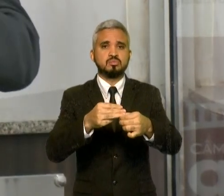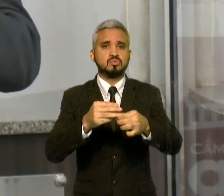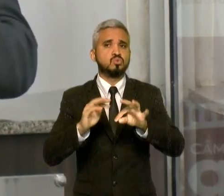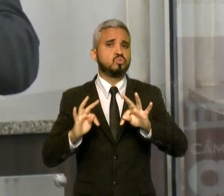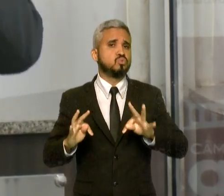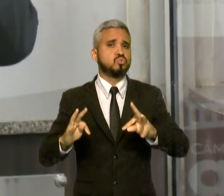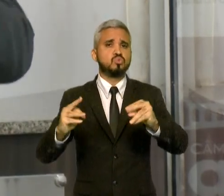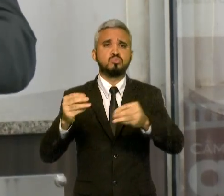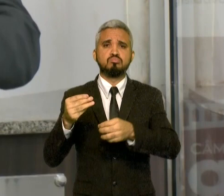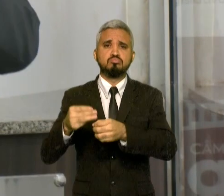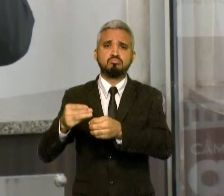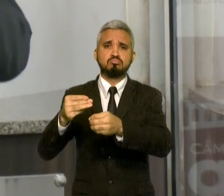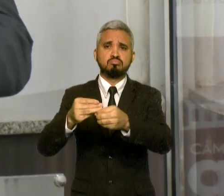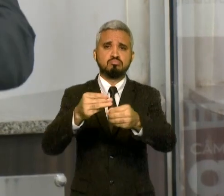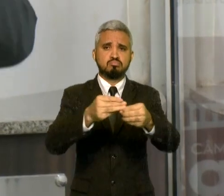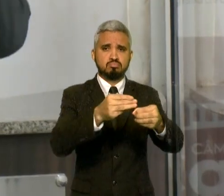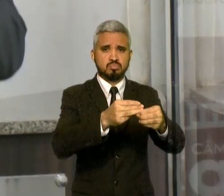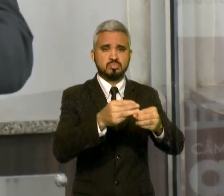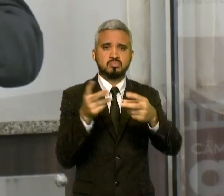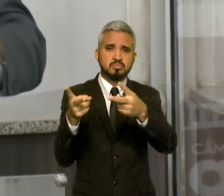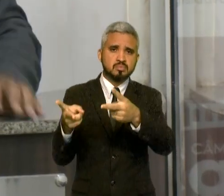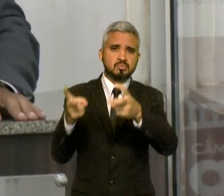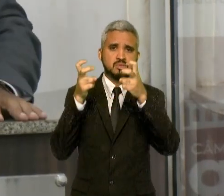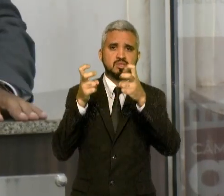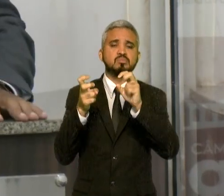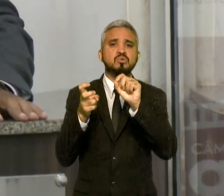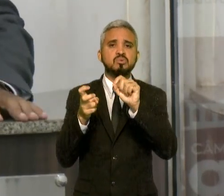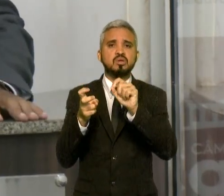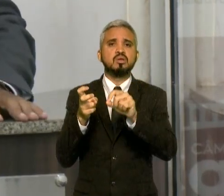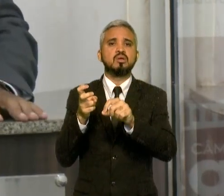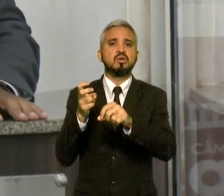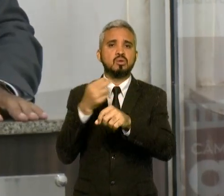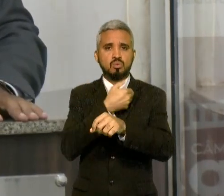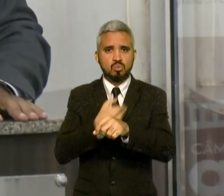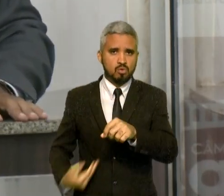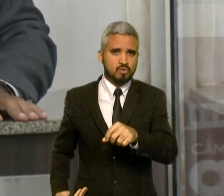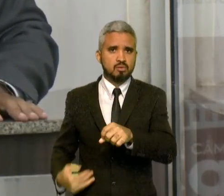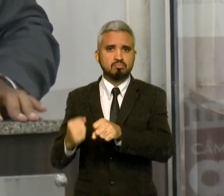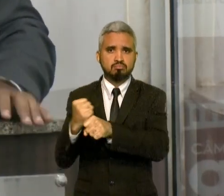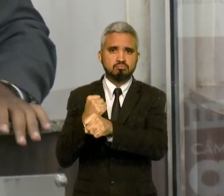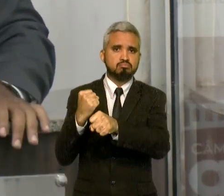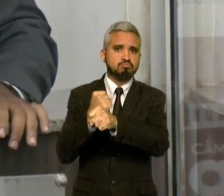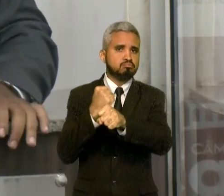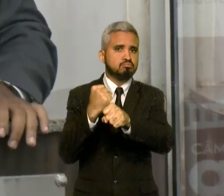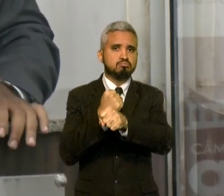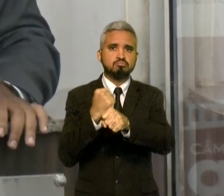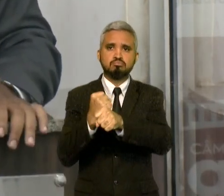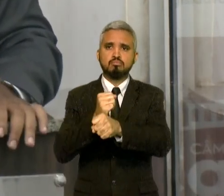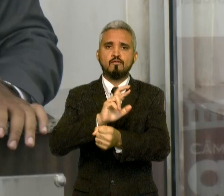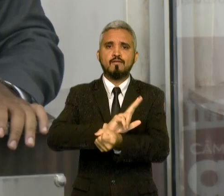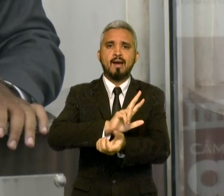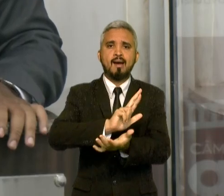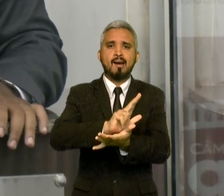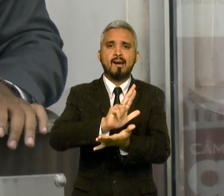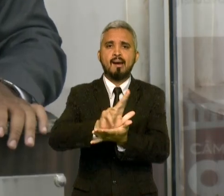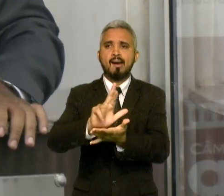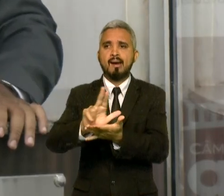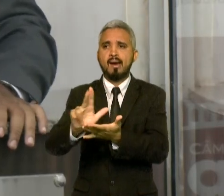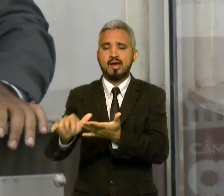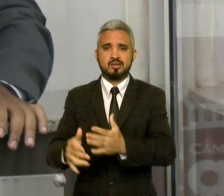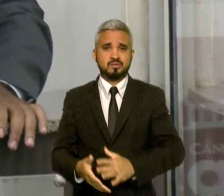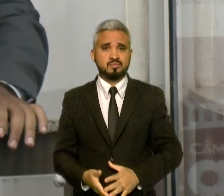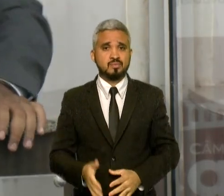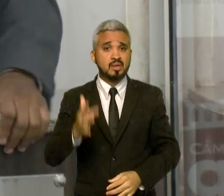vê a mão amiga do governador Brandão. Aqui nós teremos amanhã obras entregues